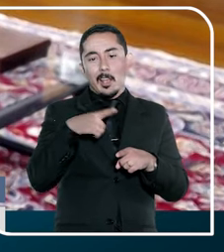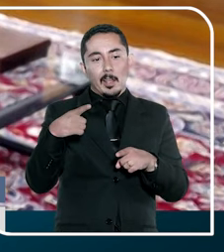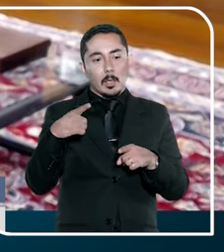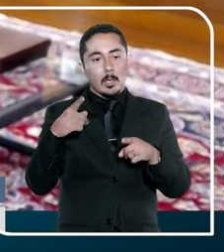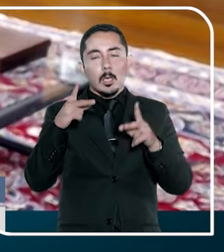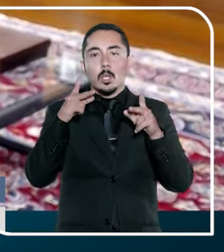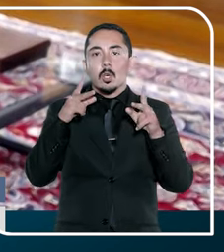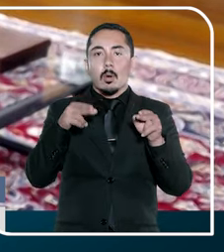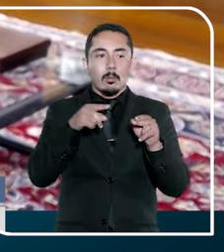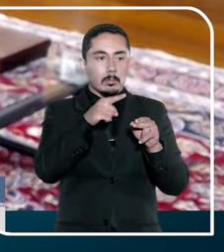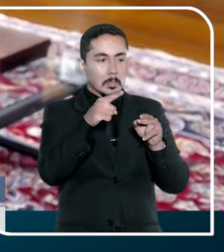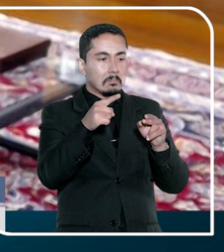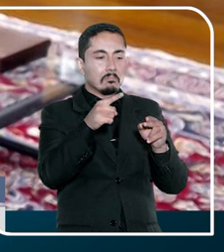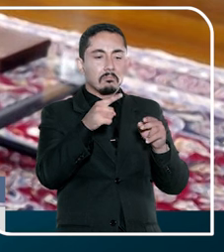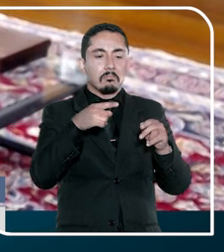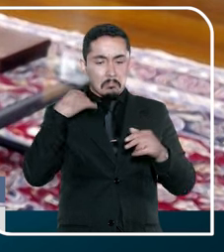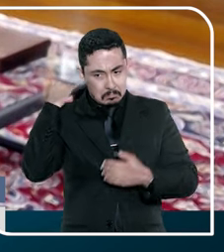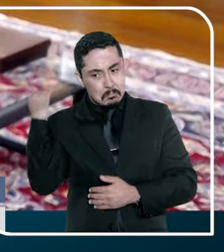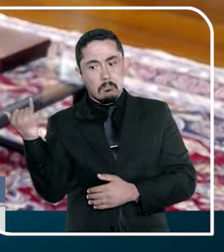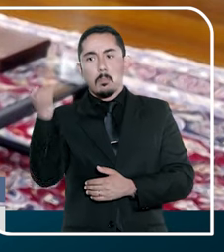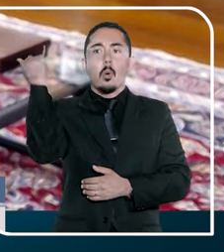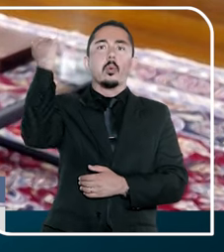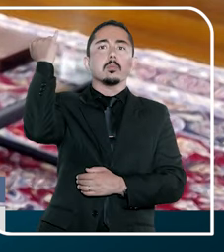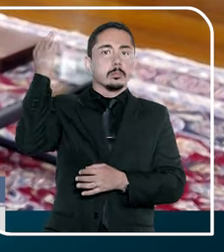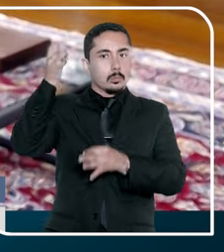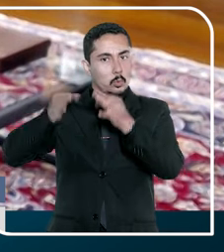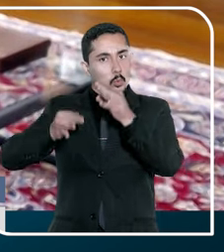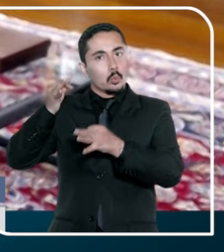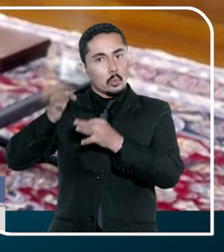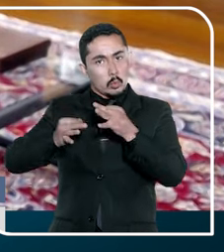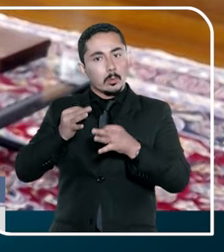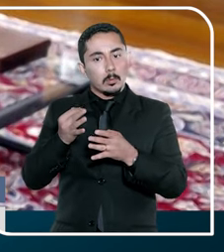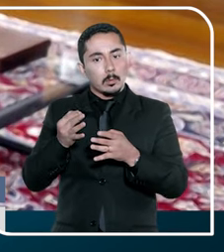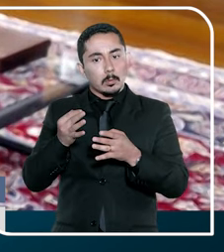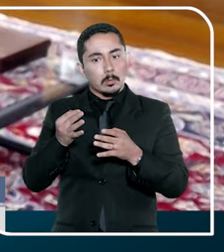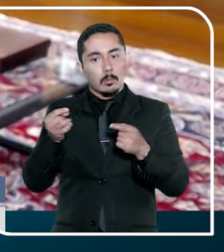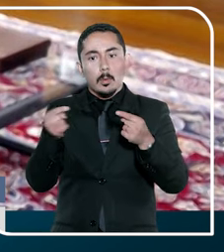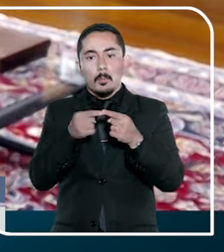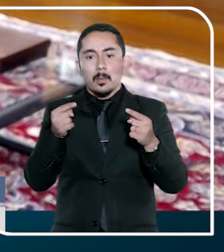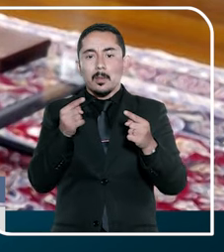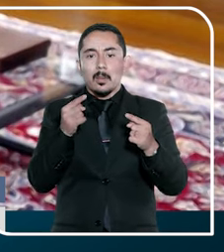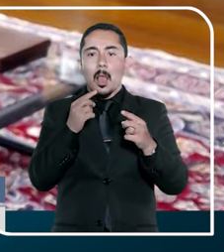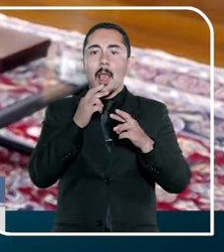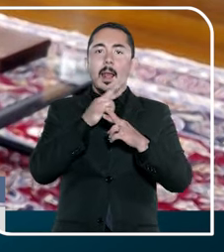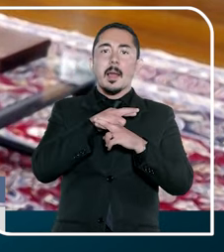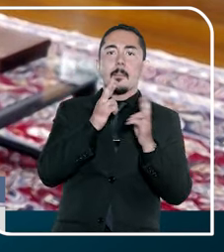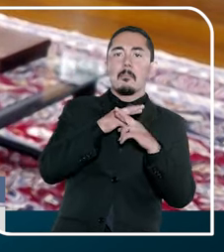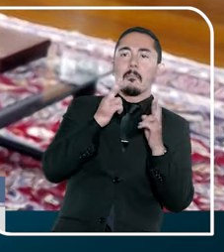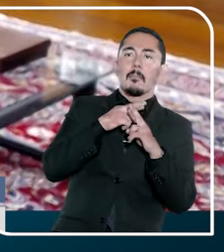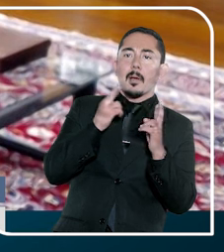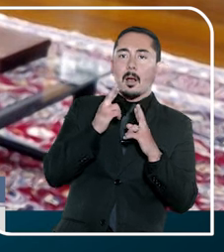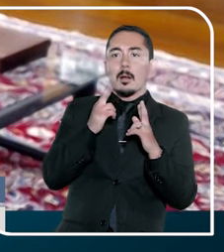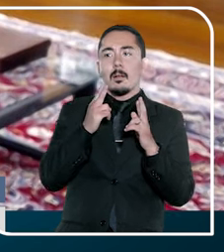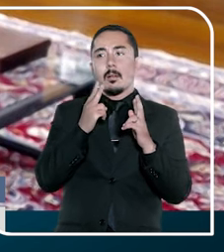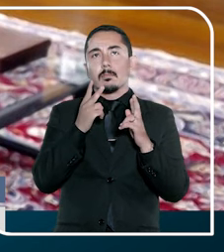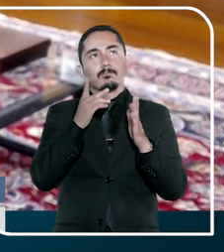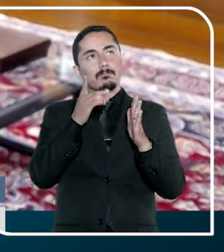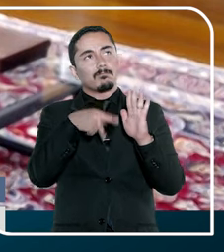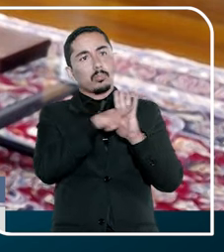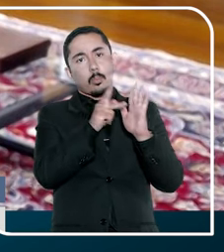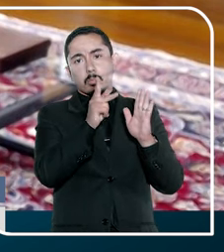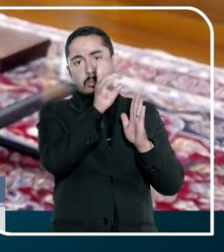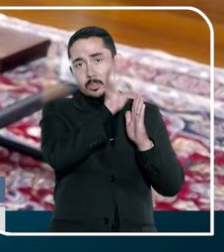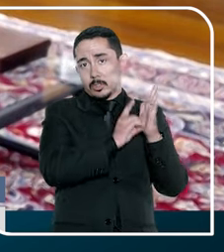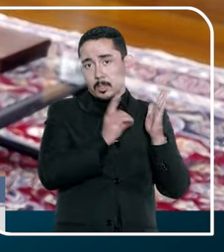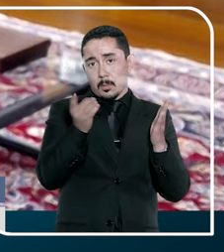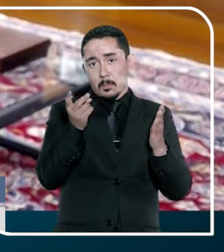ela possui uma relevância eh que reclame a intervenção do Direito Penal que é digamos assim o